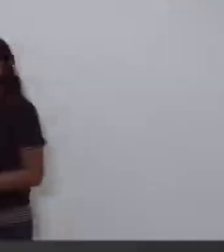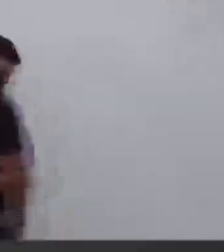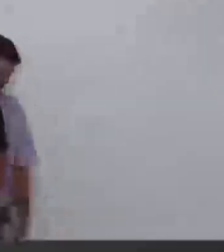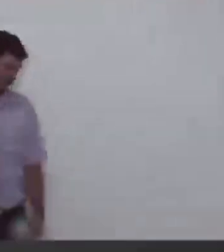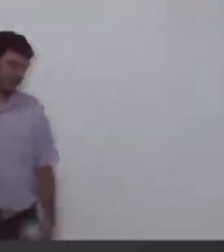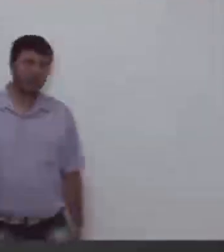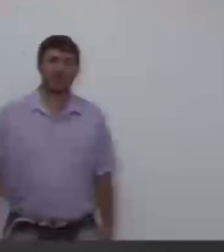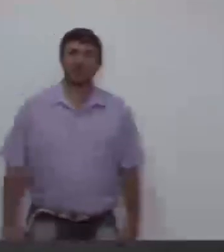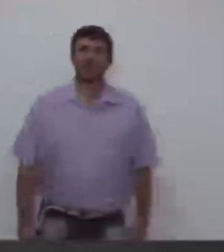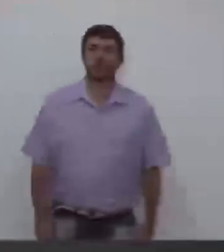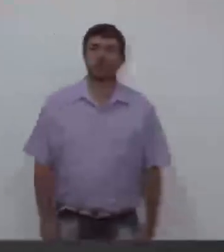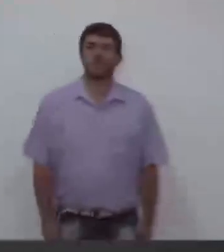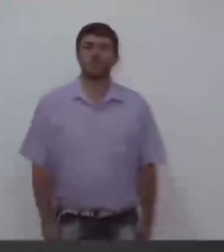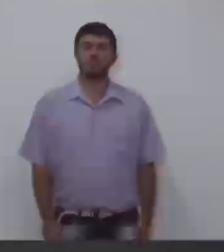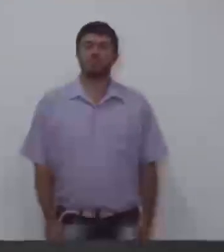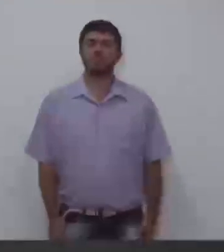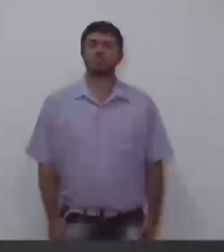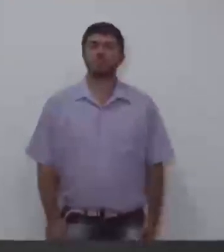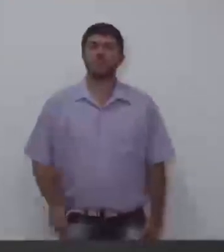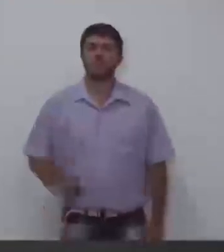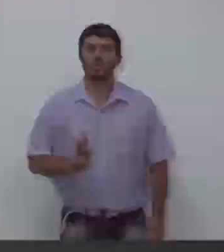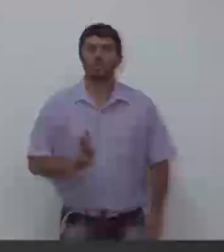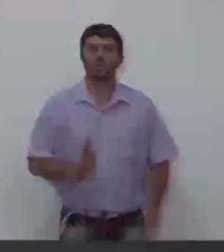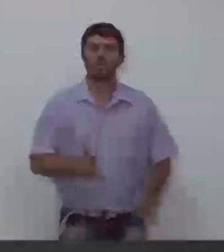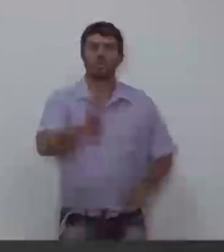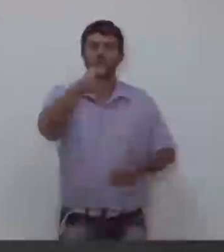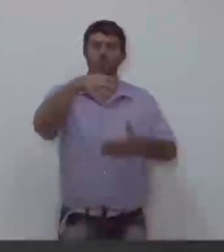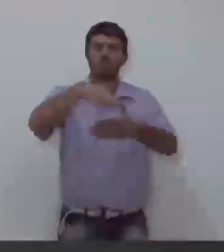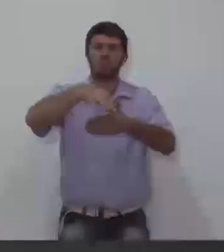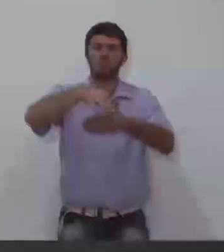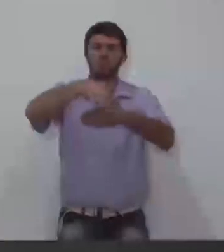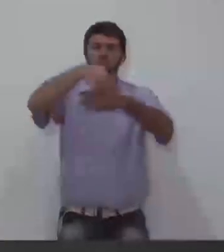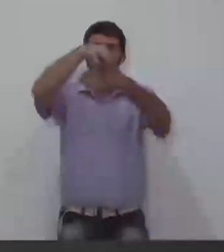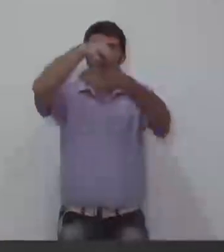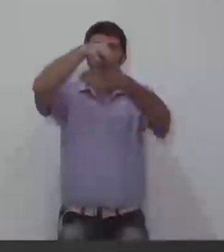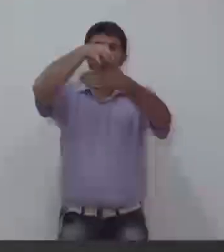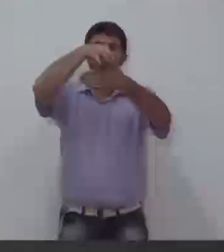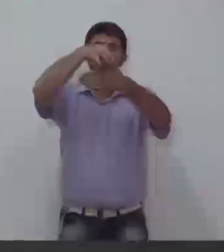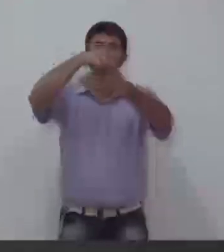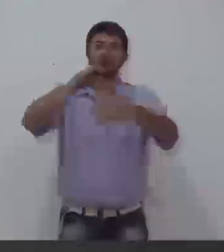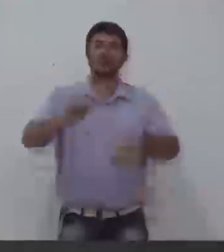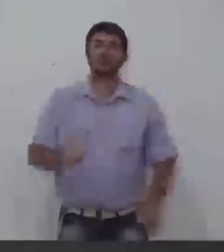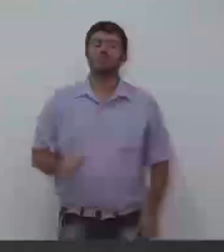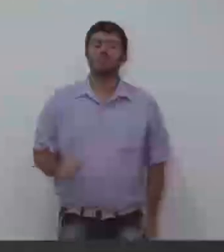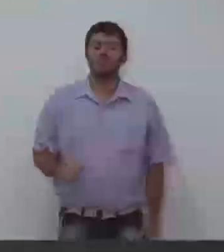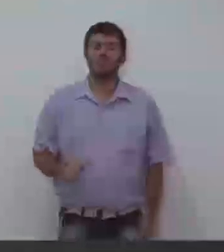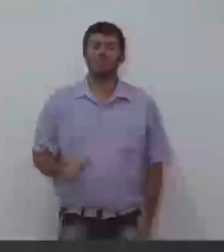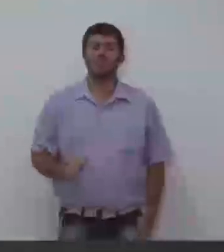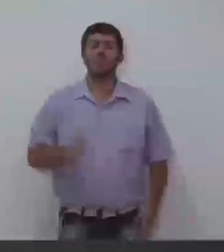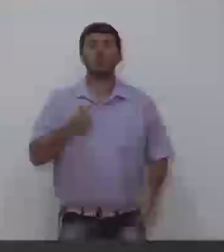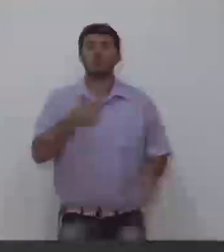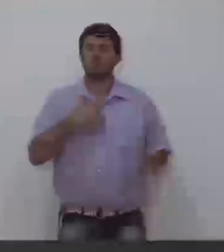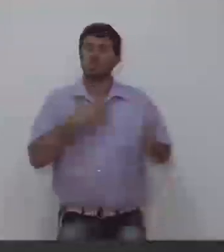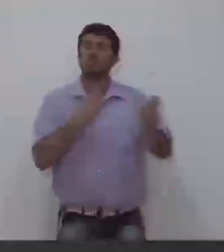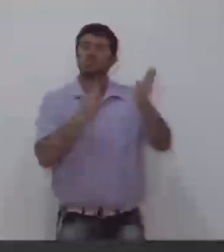Continua o encaminhamento de lideranças. Peço a palavra, presidente. Tem a palavra, vereador. Bom, é louvável, né, toda essa